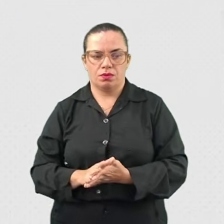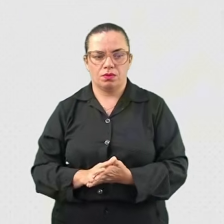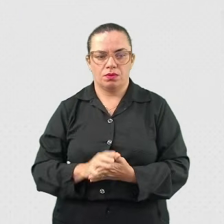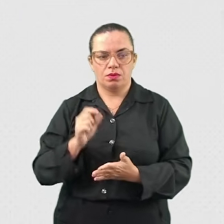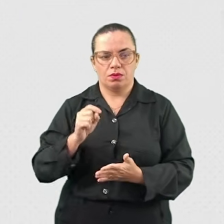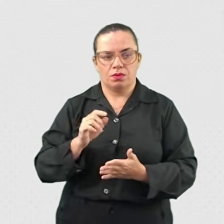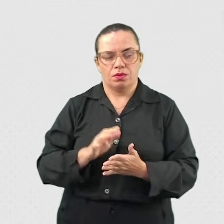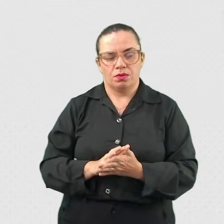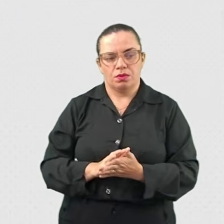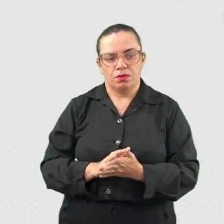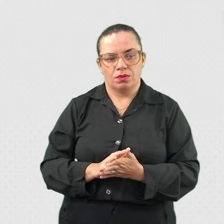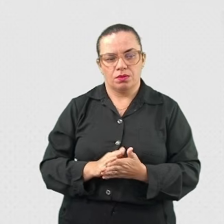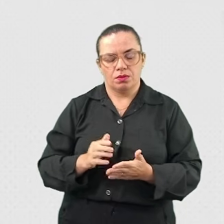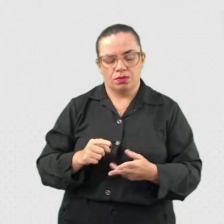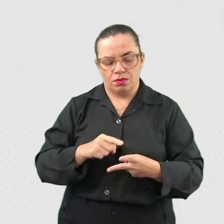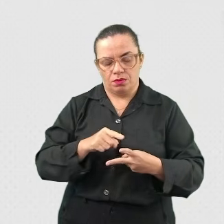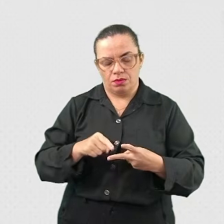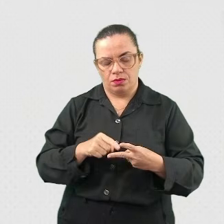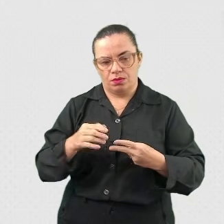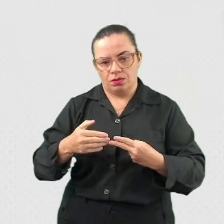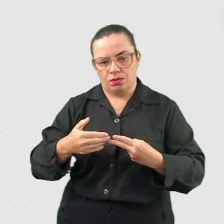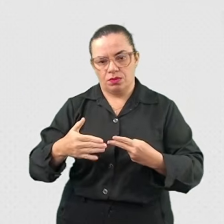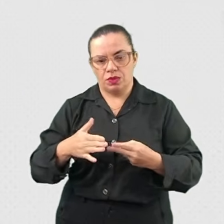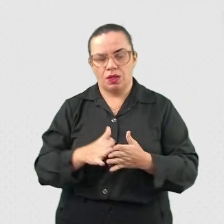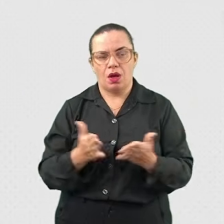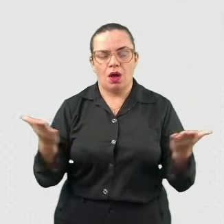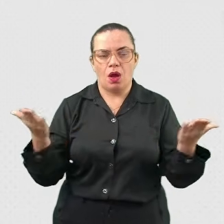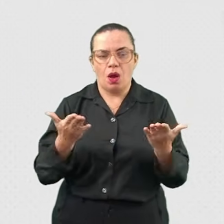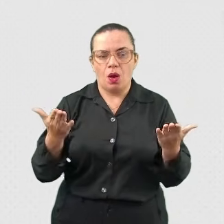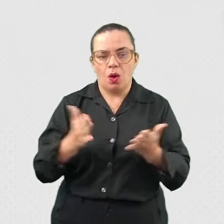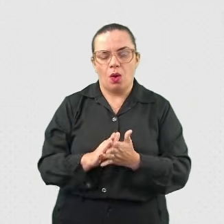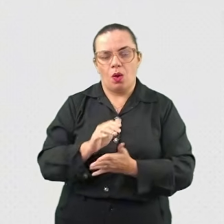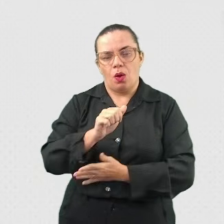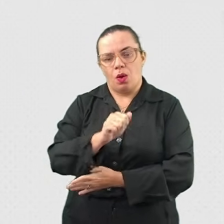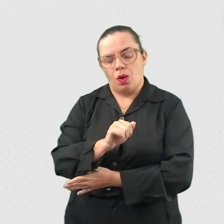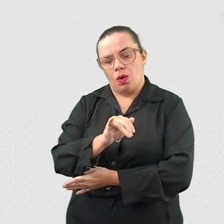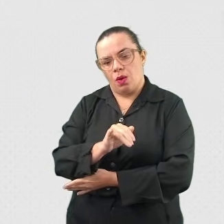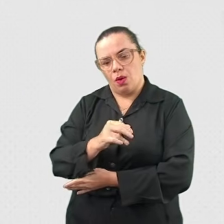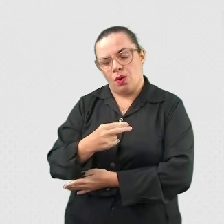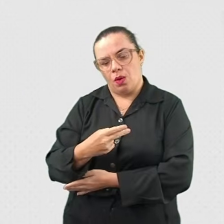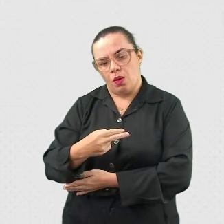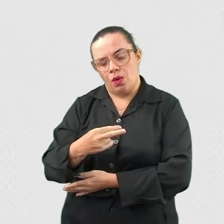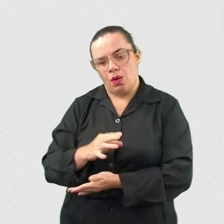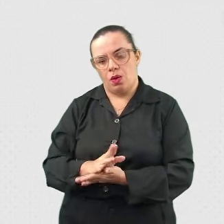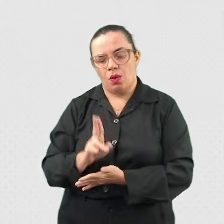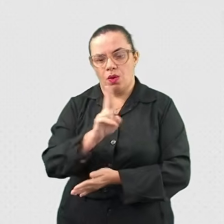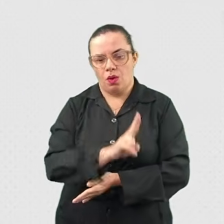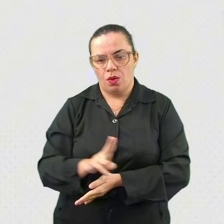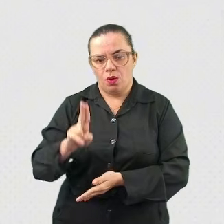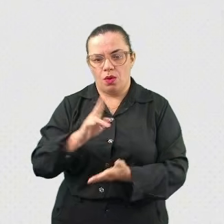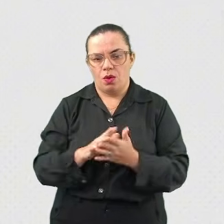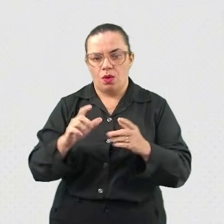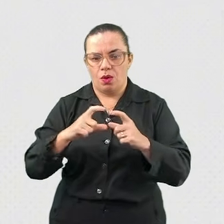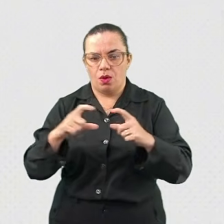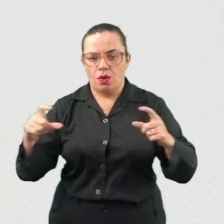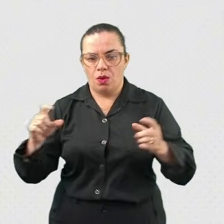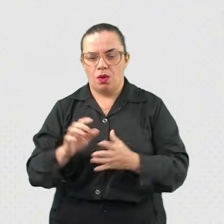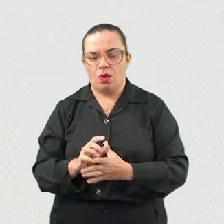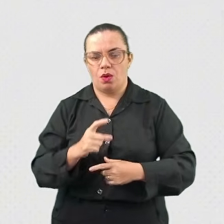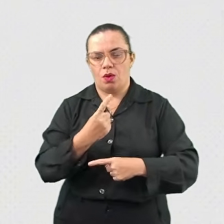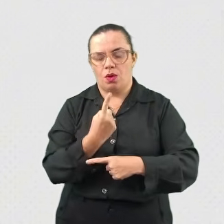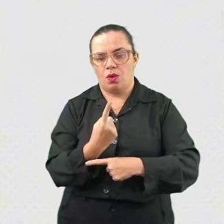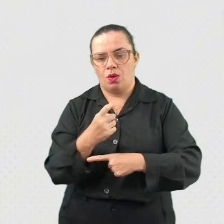externo. O ângulo interno, turma, como é que faz? Então, vamos lá. Usar a nossa formulazinha. 180